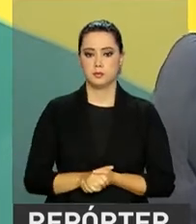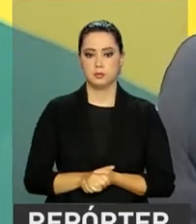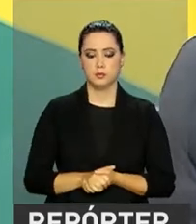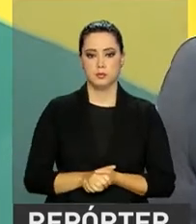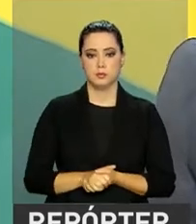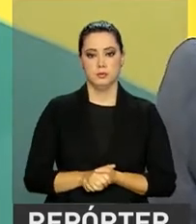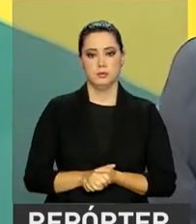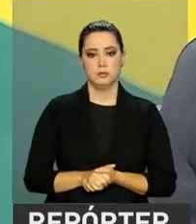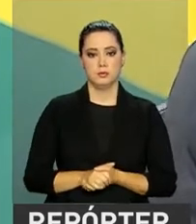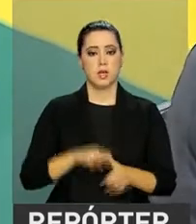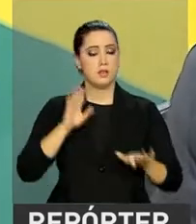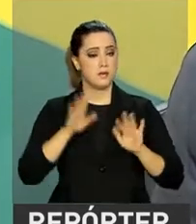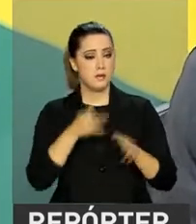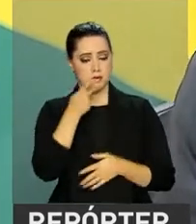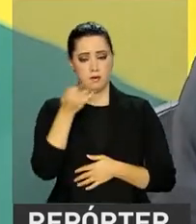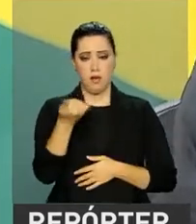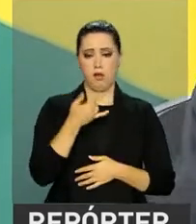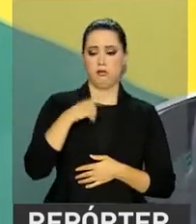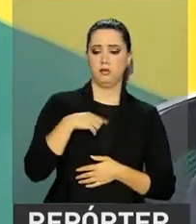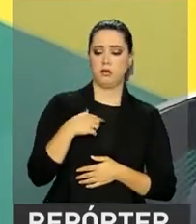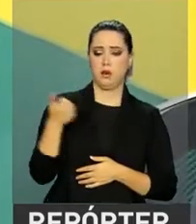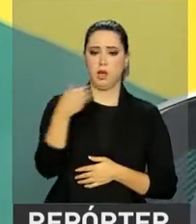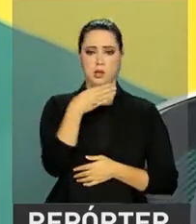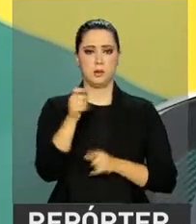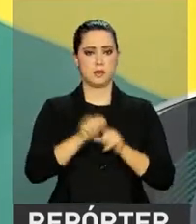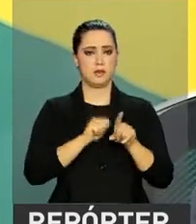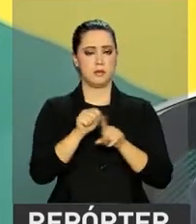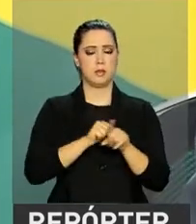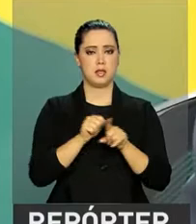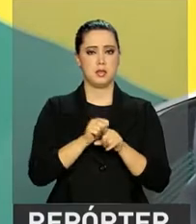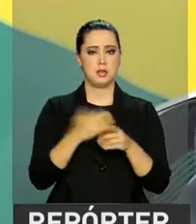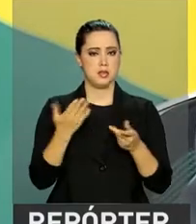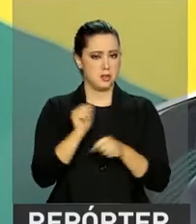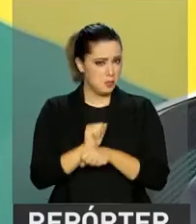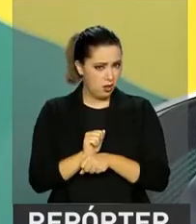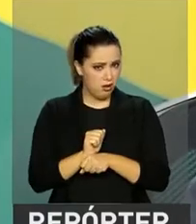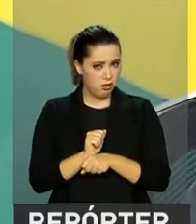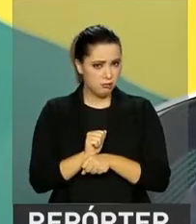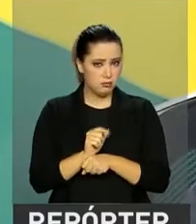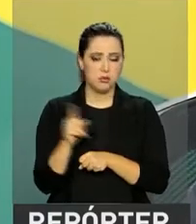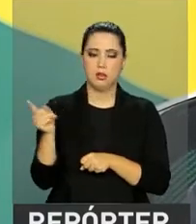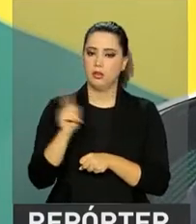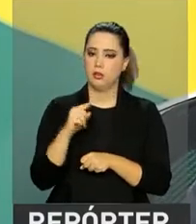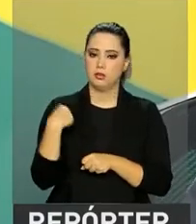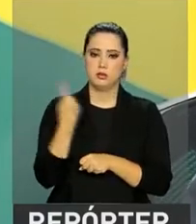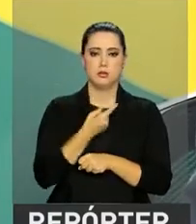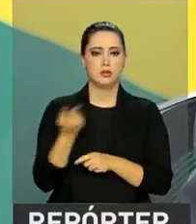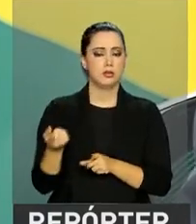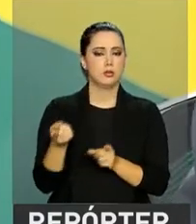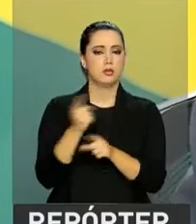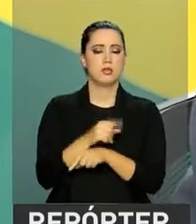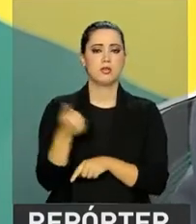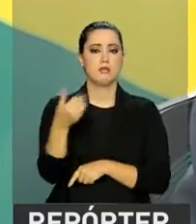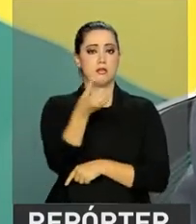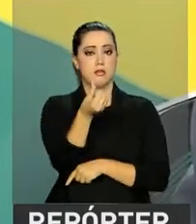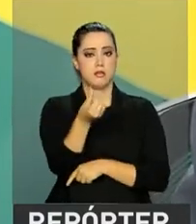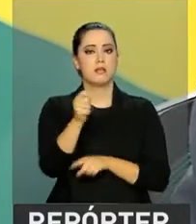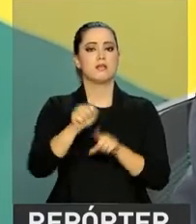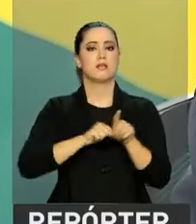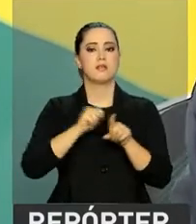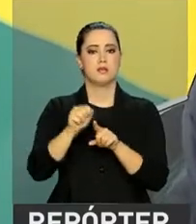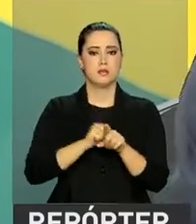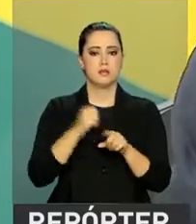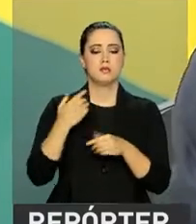agora tem 14 meses pela frente ninguém mais vai fazer nada pelo contrário nós em 16 meses 17 meses fizemos